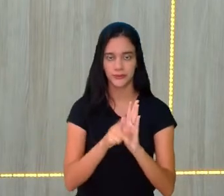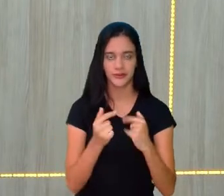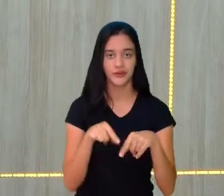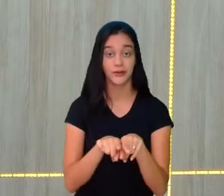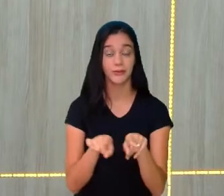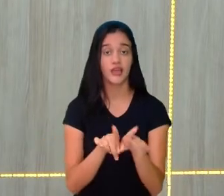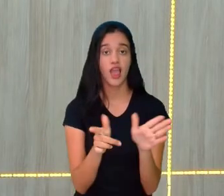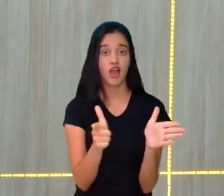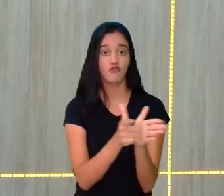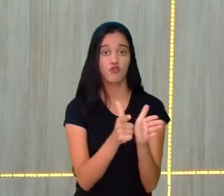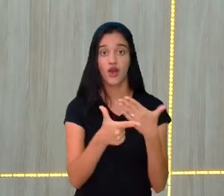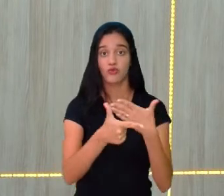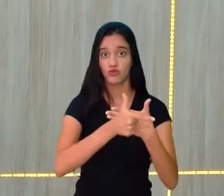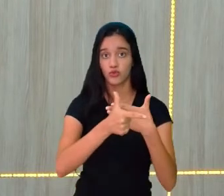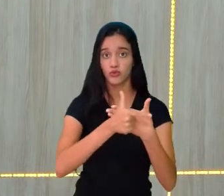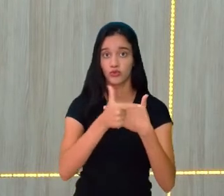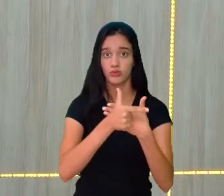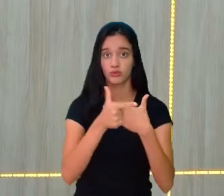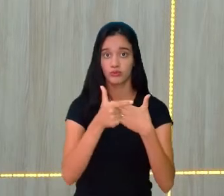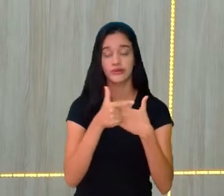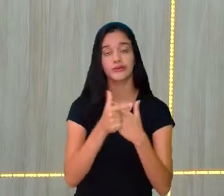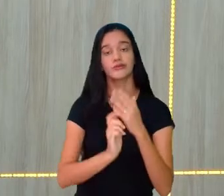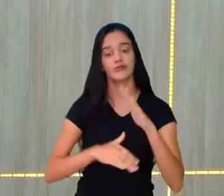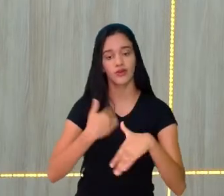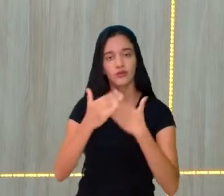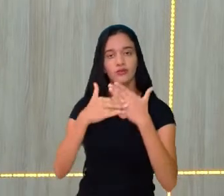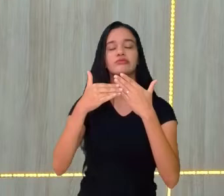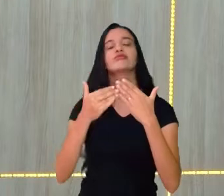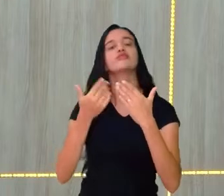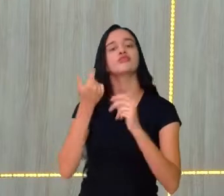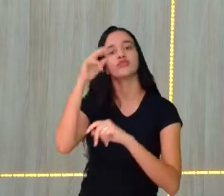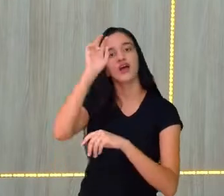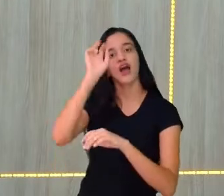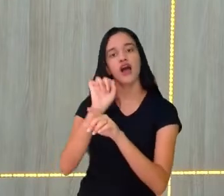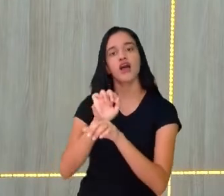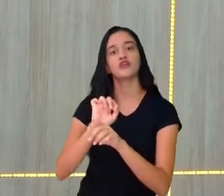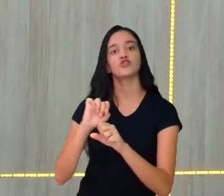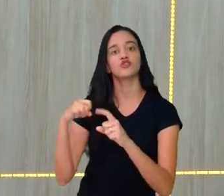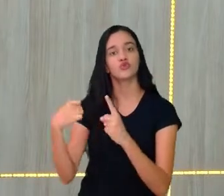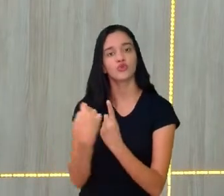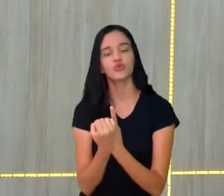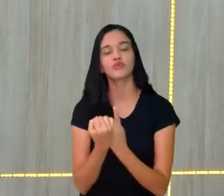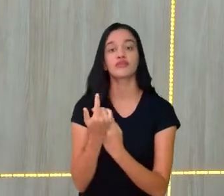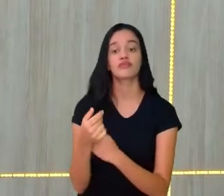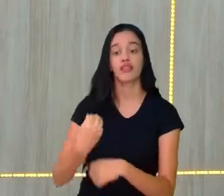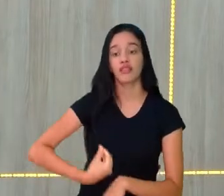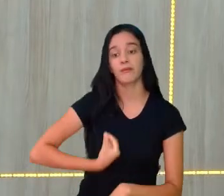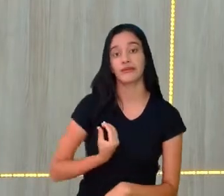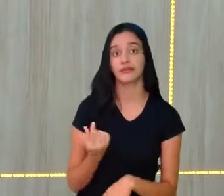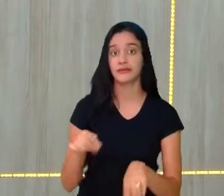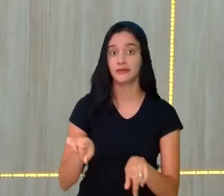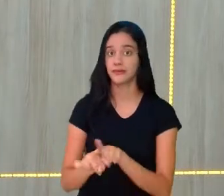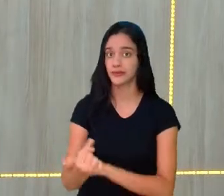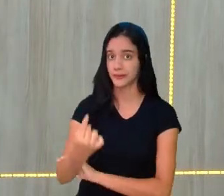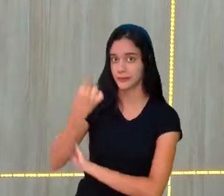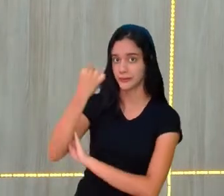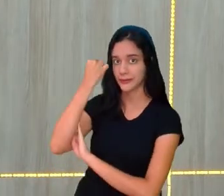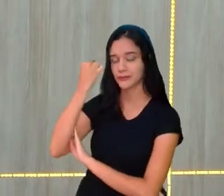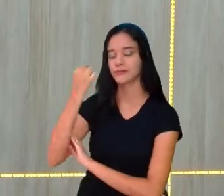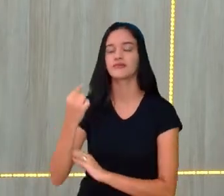das instituições na construção das sociedades do presente e do passado. A gente vive no Brasil, né? O Brasil é um